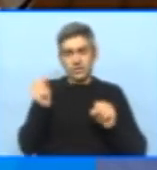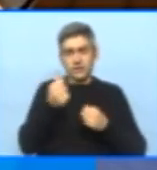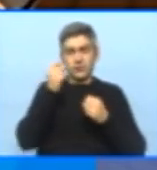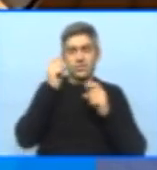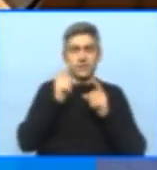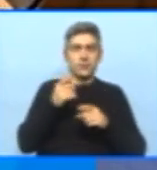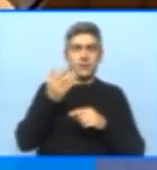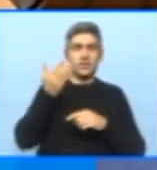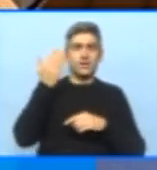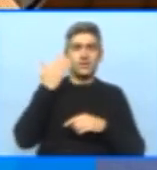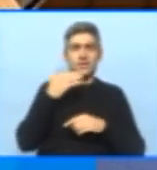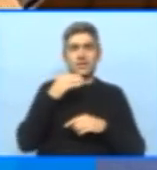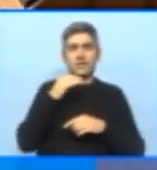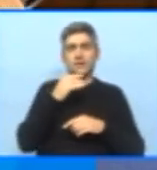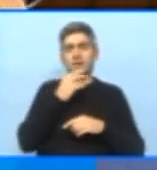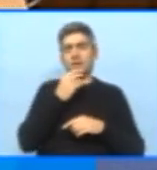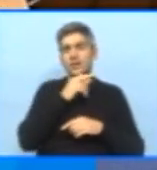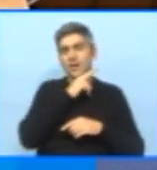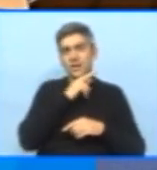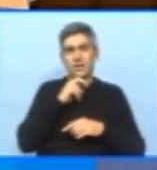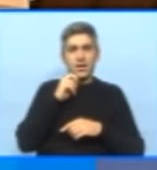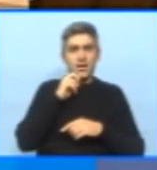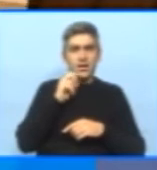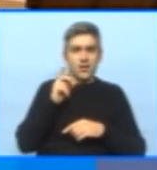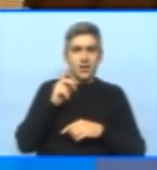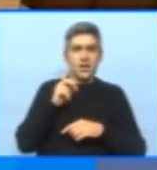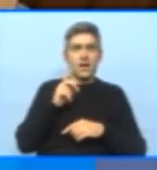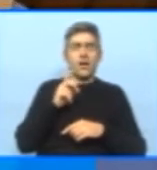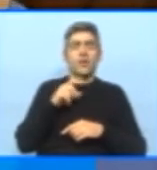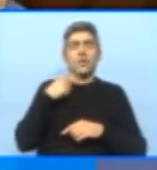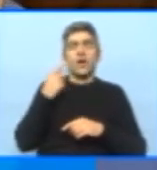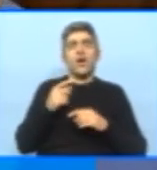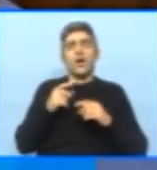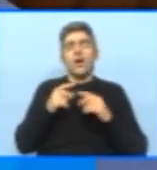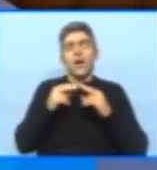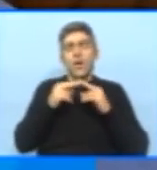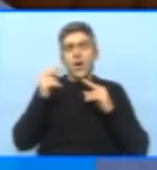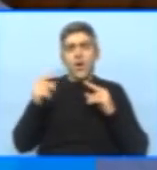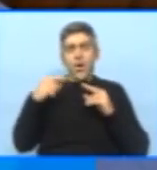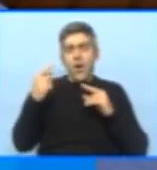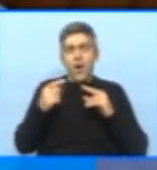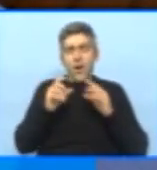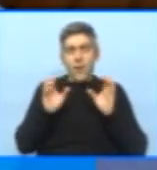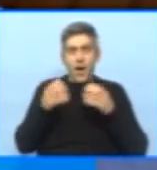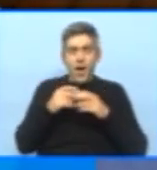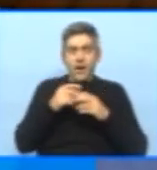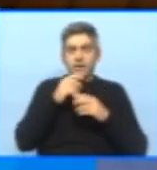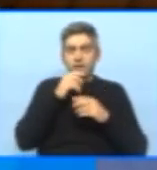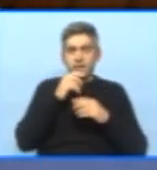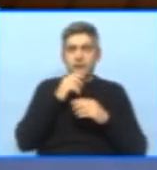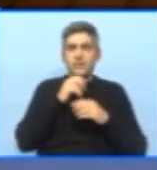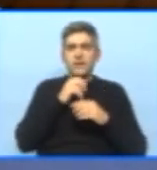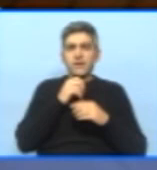começa com Israel, mas depois temos a outra ponte com a comunidade cristã. E